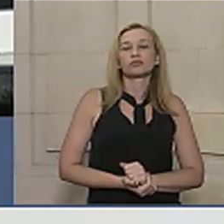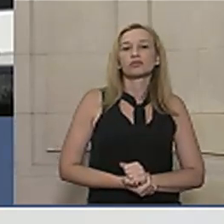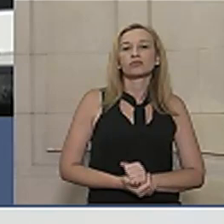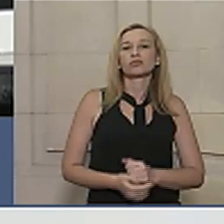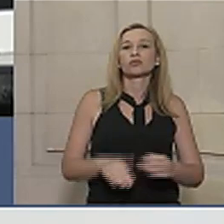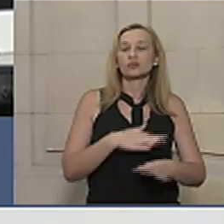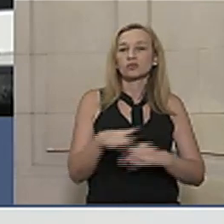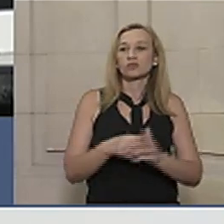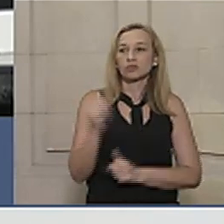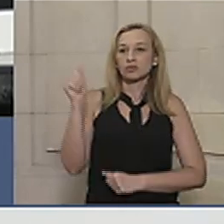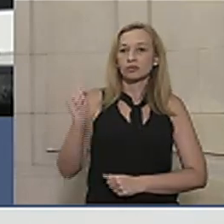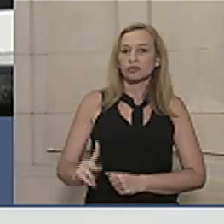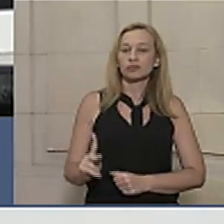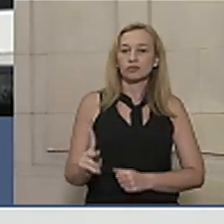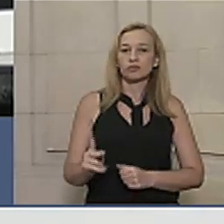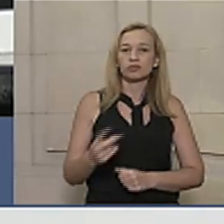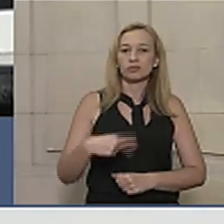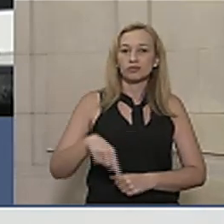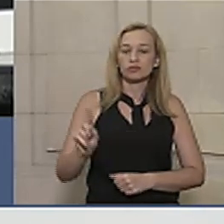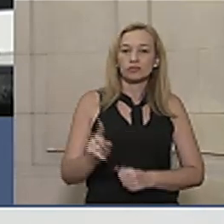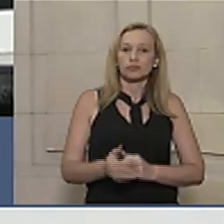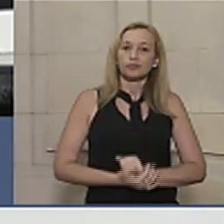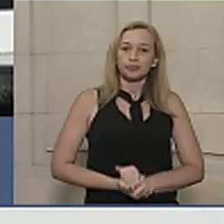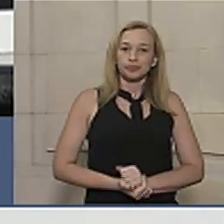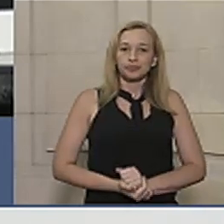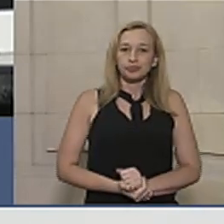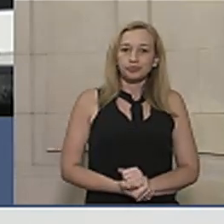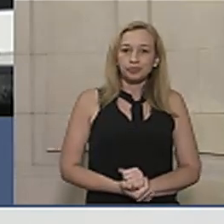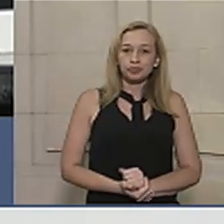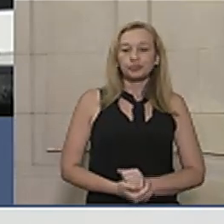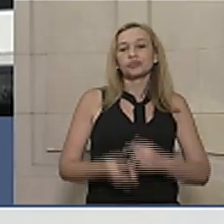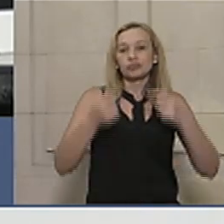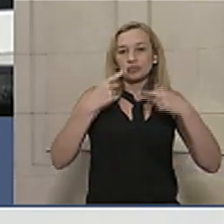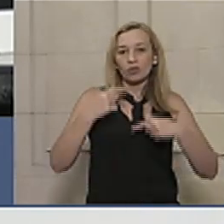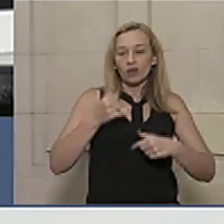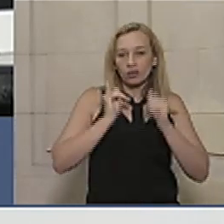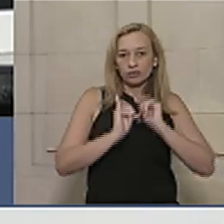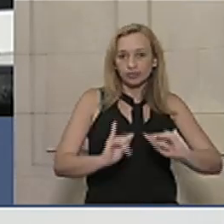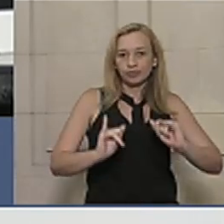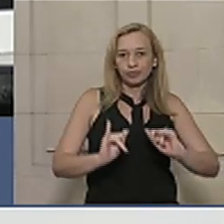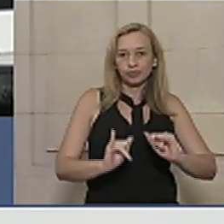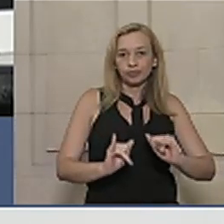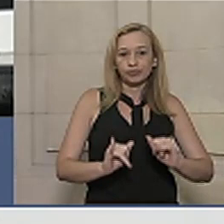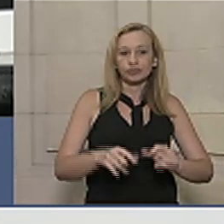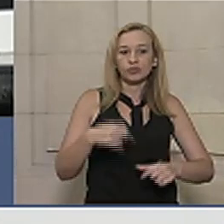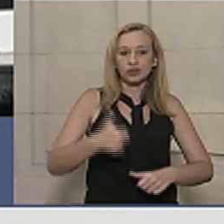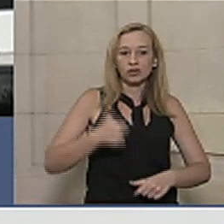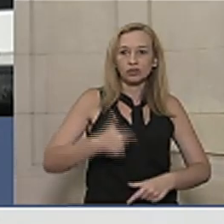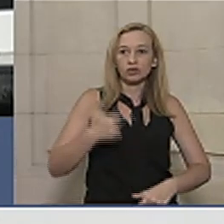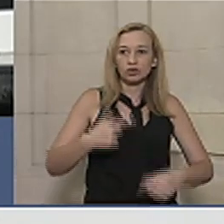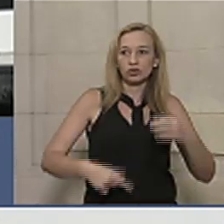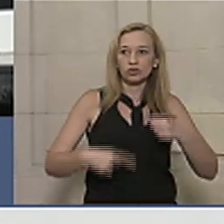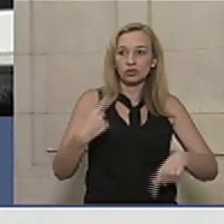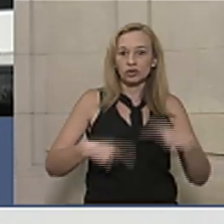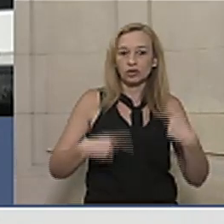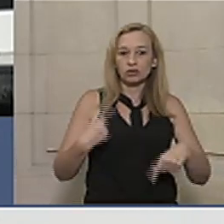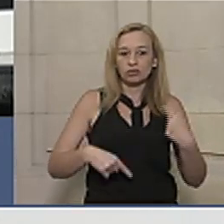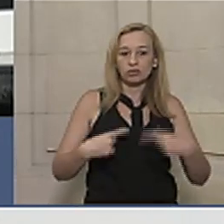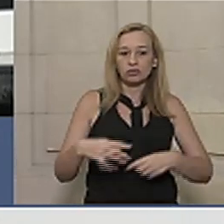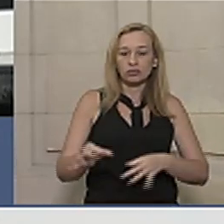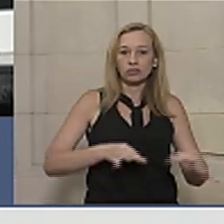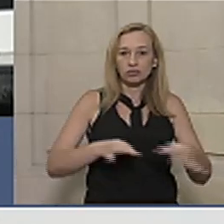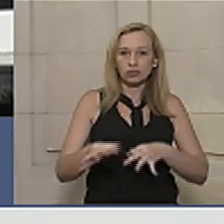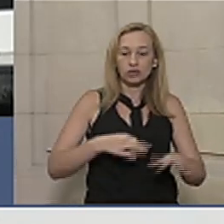Senhores que aprovam a discussão, aprovado, vai autógrafo. Anuncio, em tramitação ordinária, segunda discussão, redação do vencido, projeto de